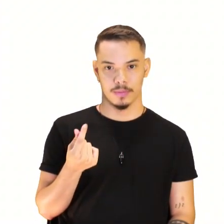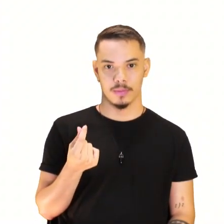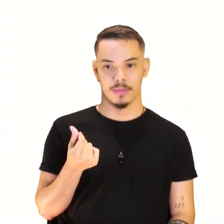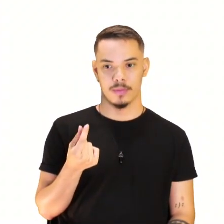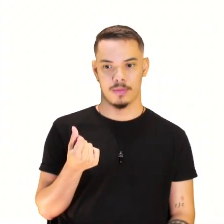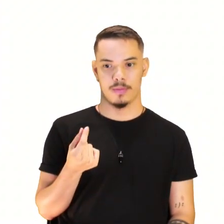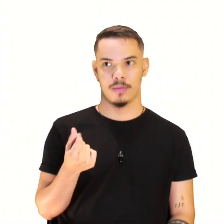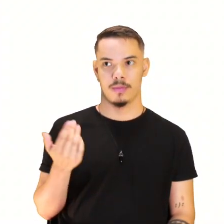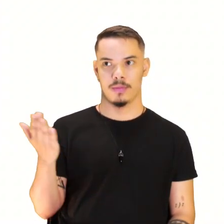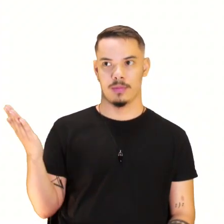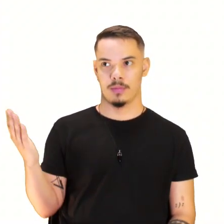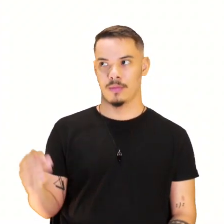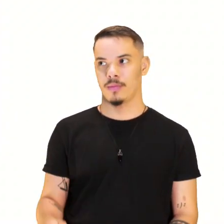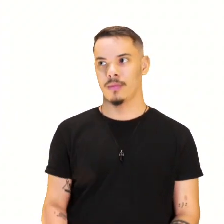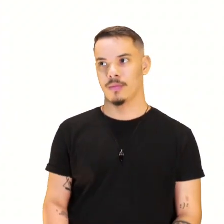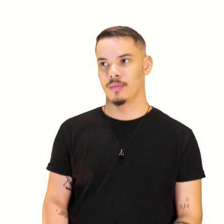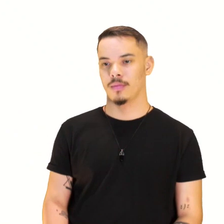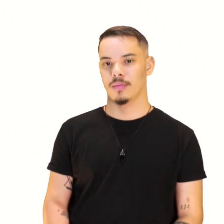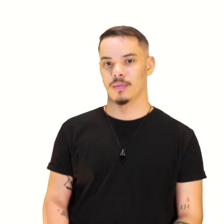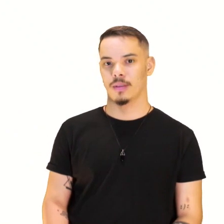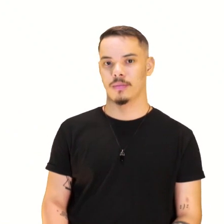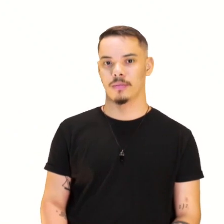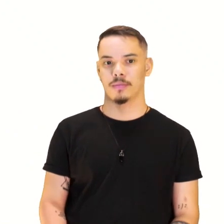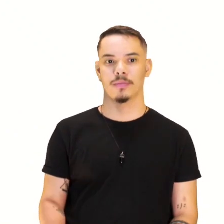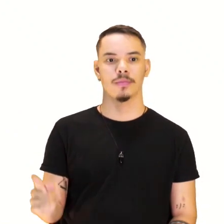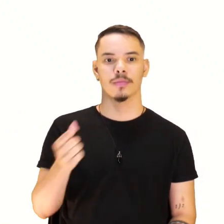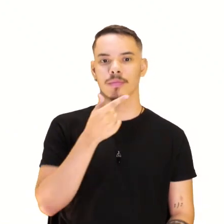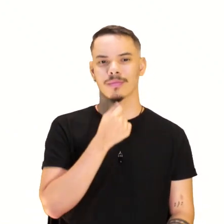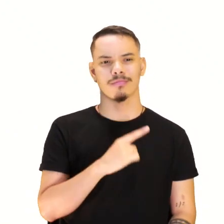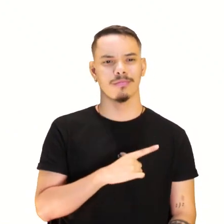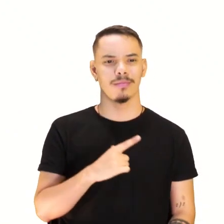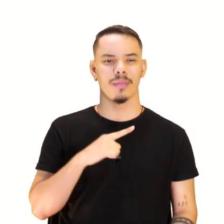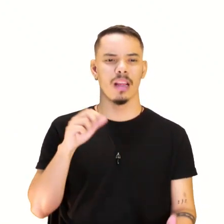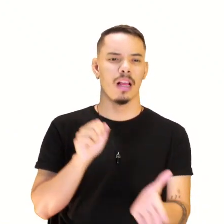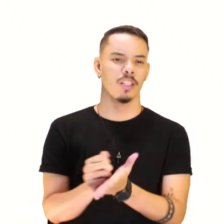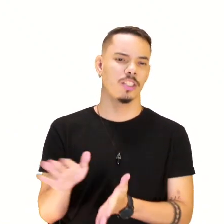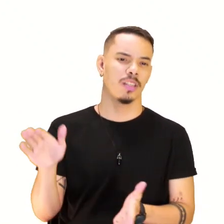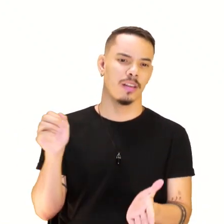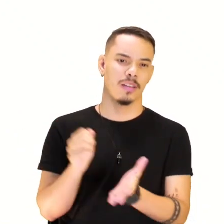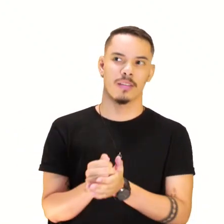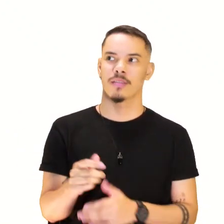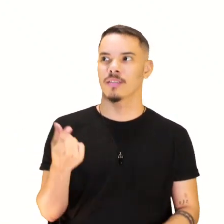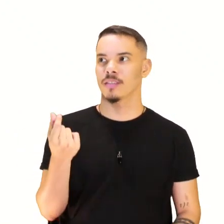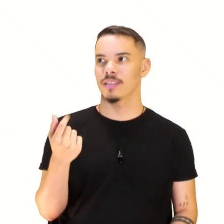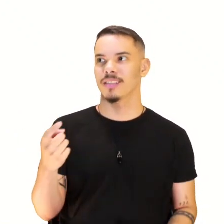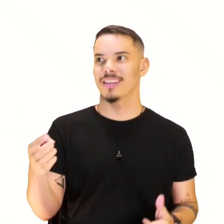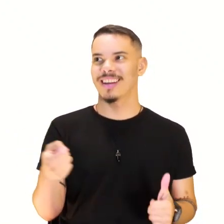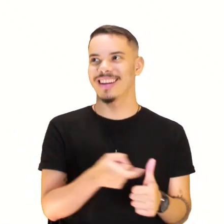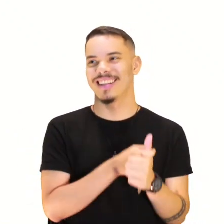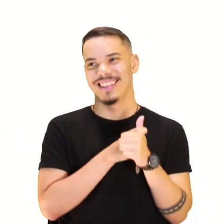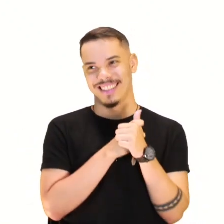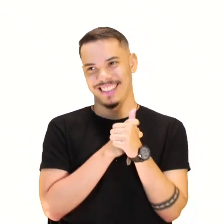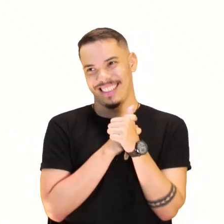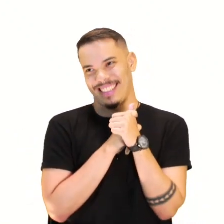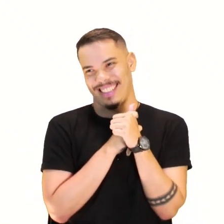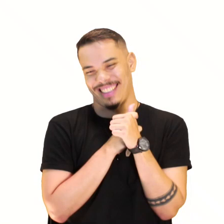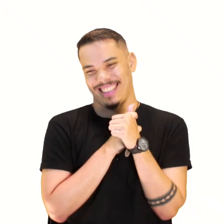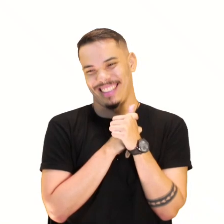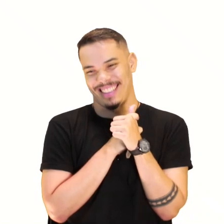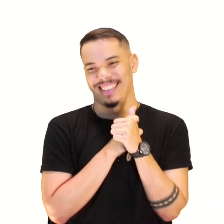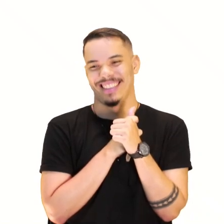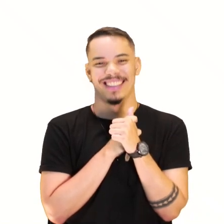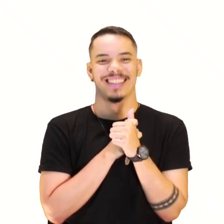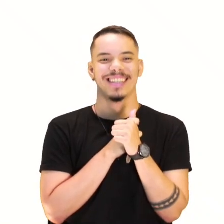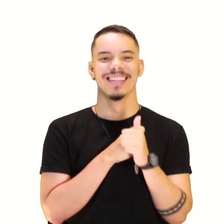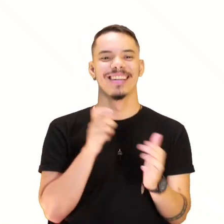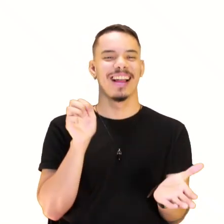é? O Zezinho tinha um péssimo hábito de gastar dinheiro, ficava devendo muito. Ixi, ainda bem que não sou eu, é o Zezinho.